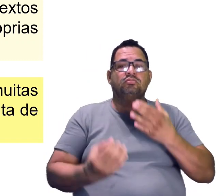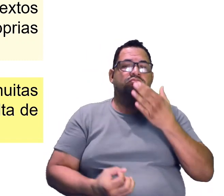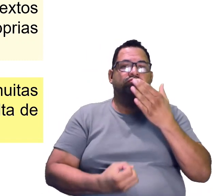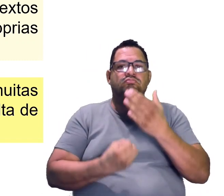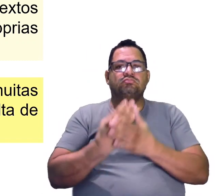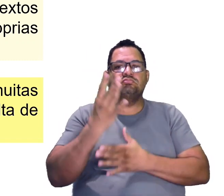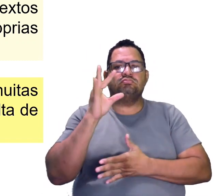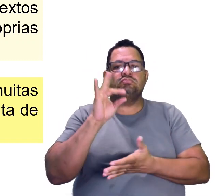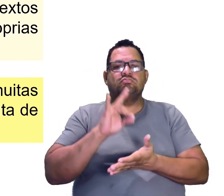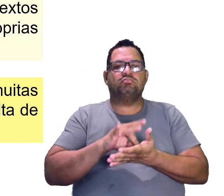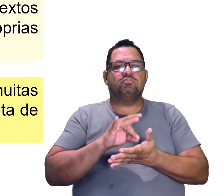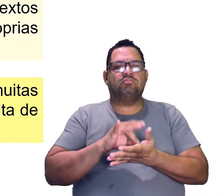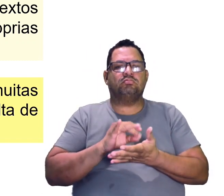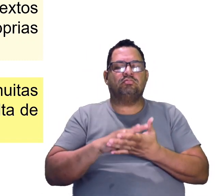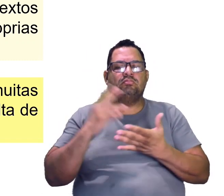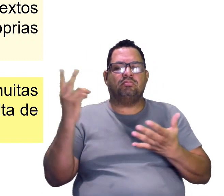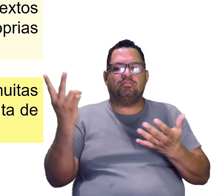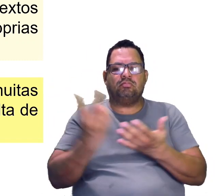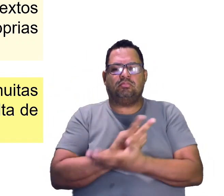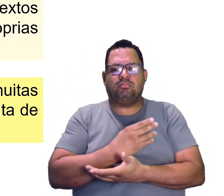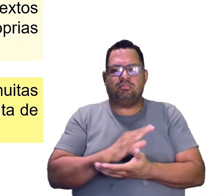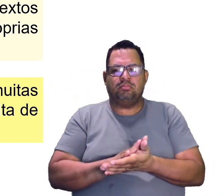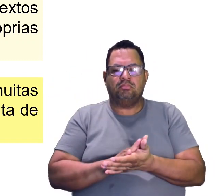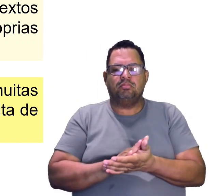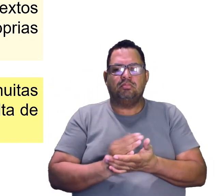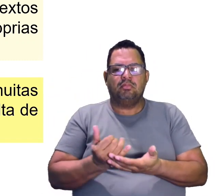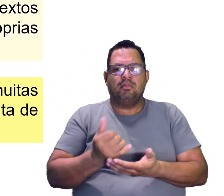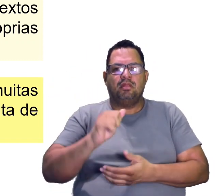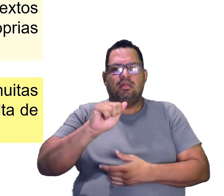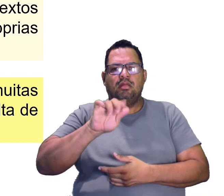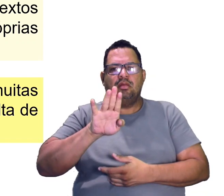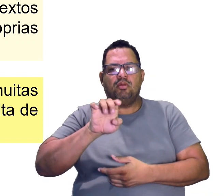como realmente aconteceu através da alquimia.